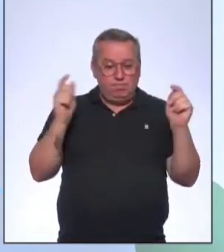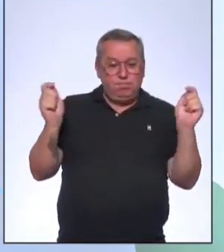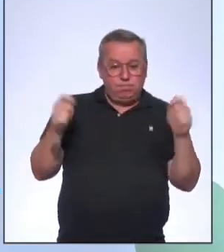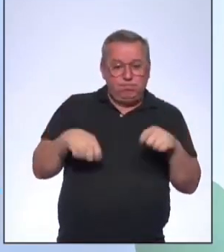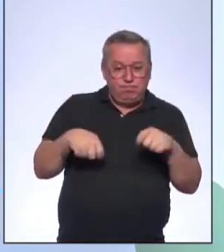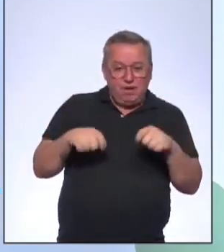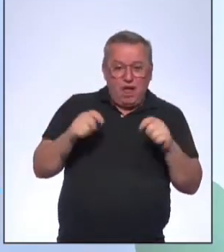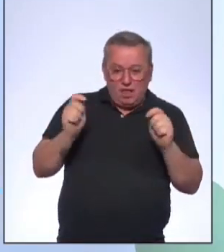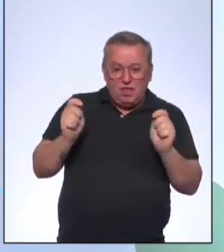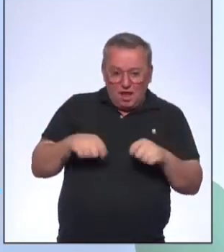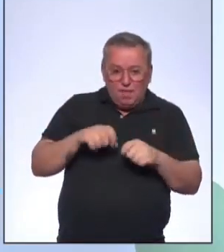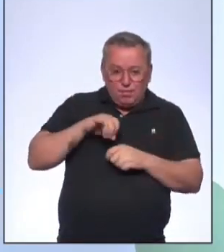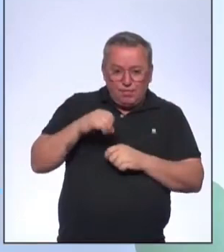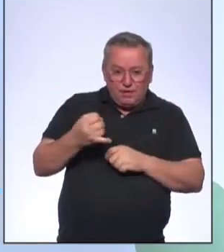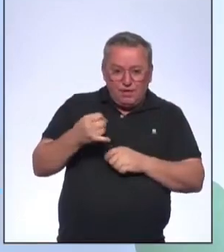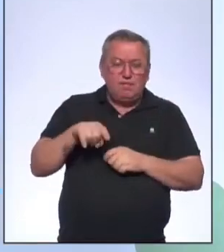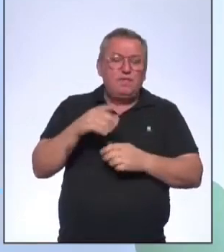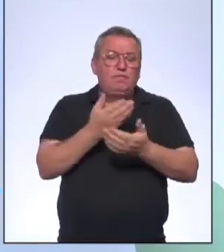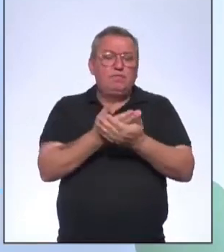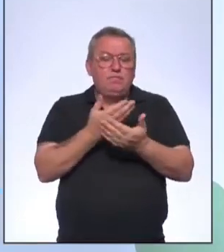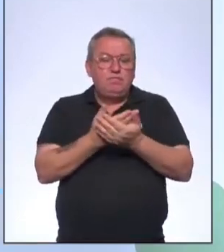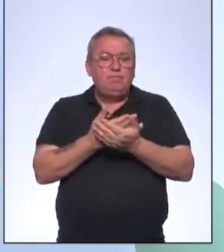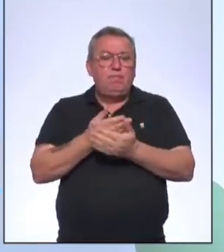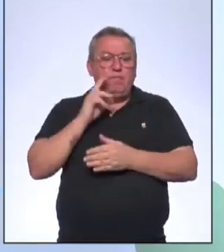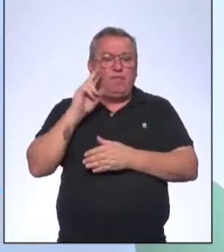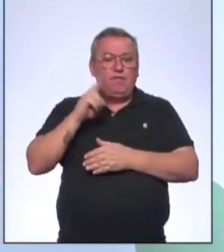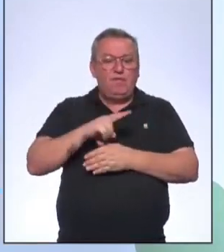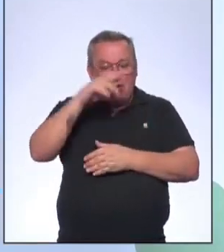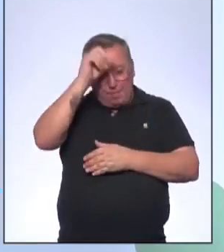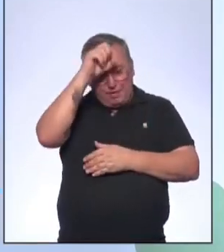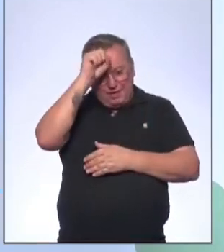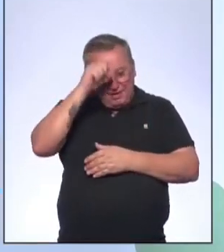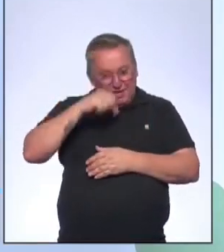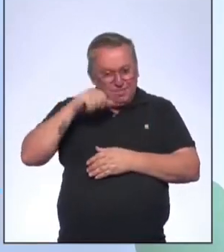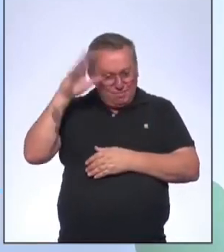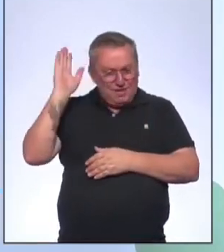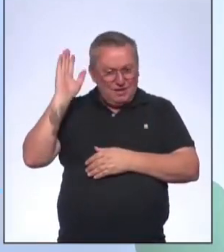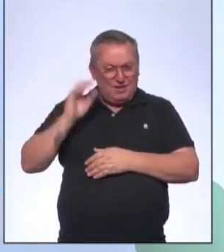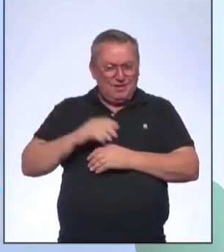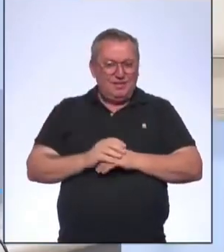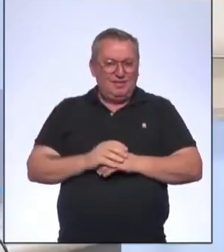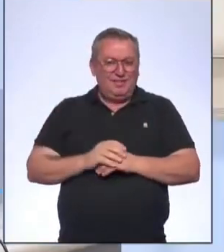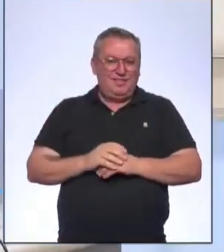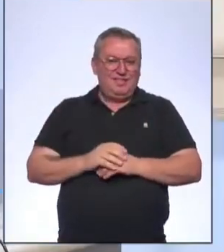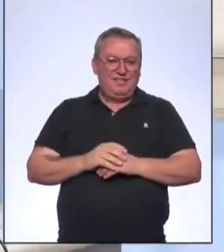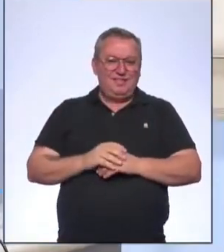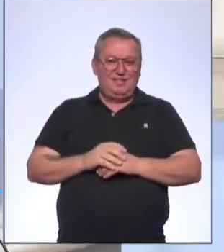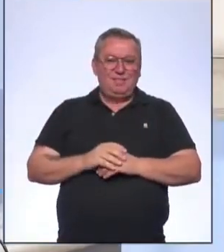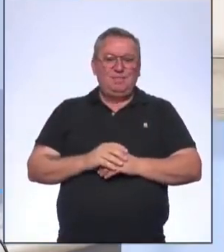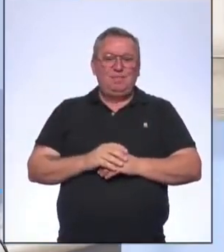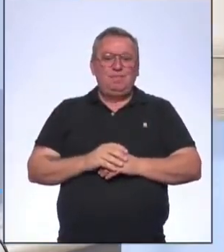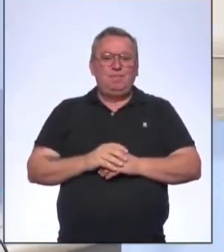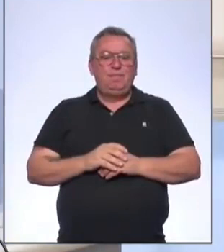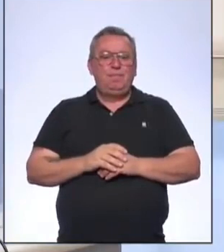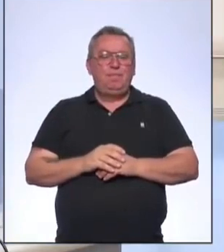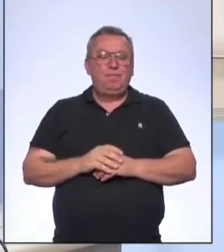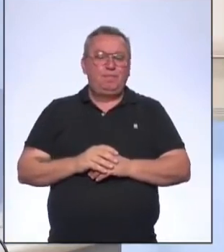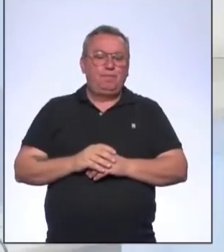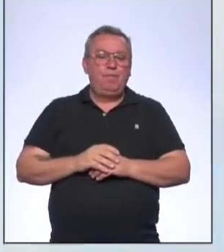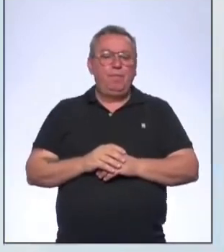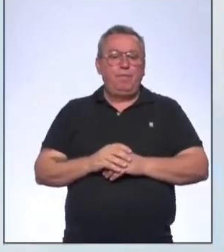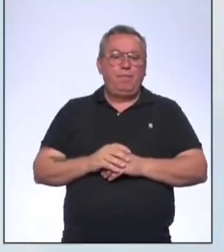possibilidade? Vamos estudar e vamos tentar aprender um pouco mais. É isso aí. Vamos à aula? Ok.